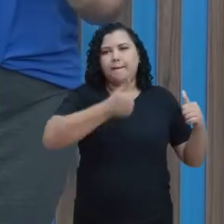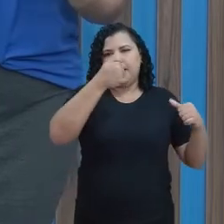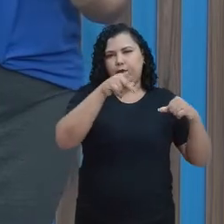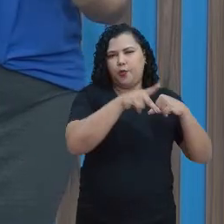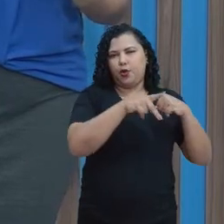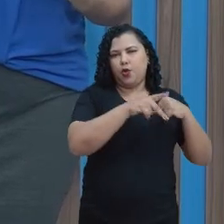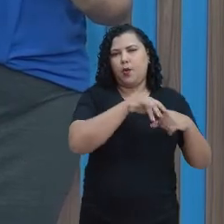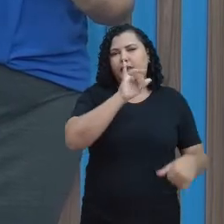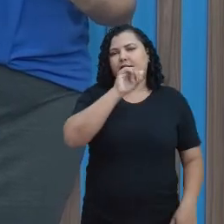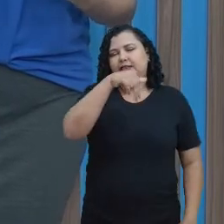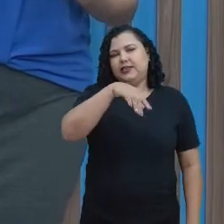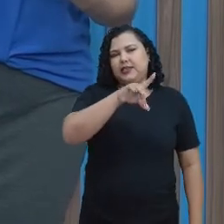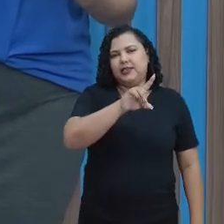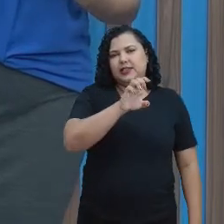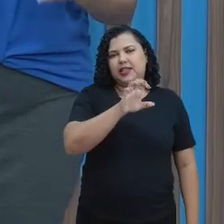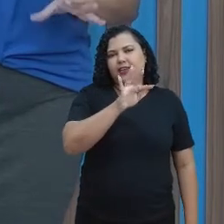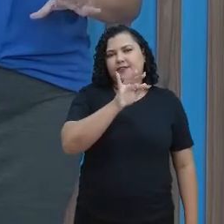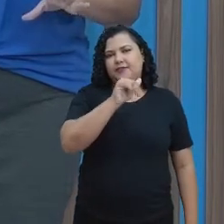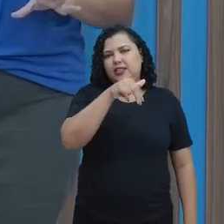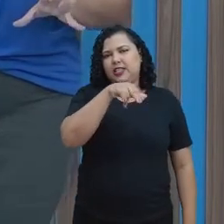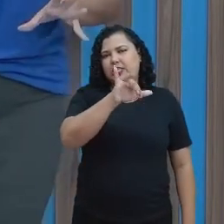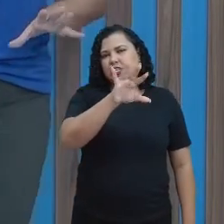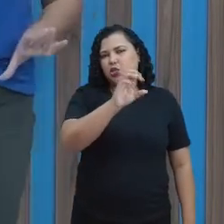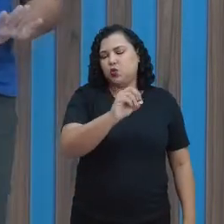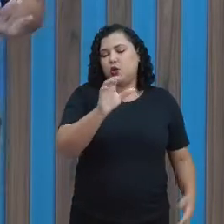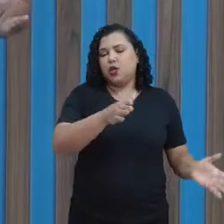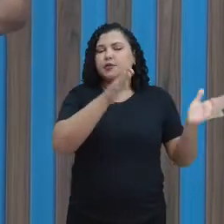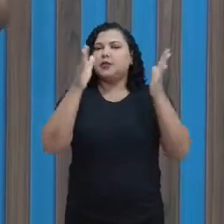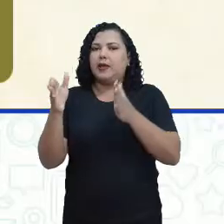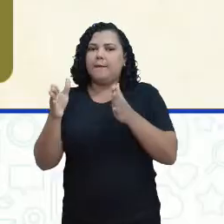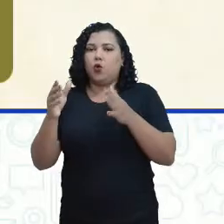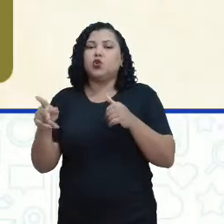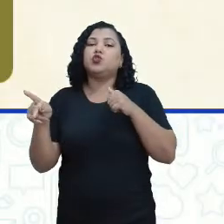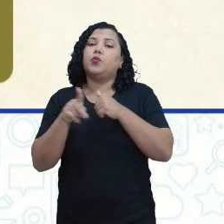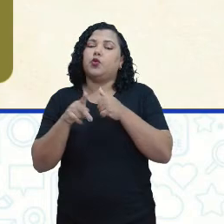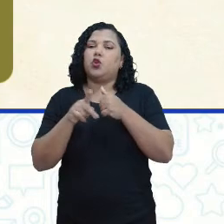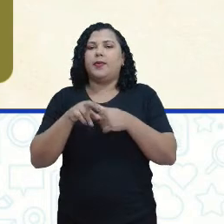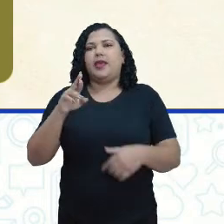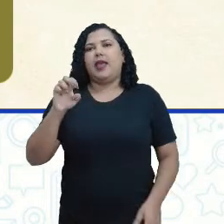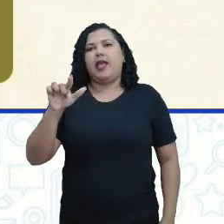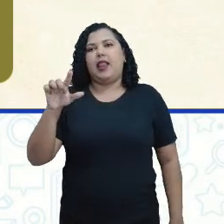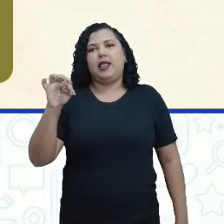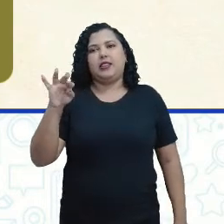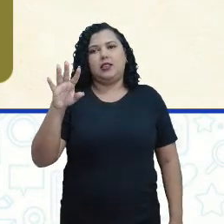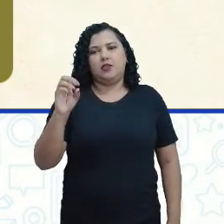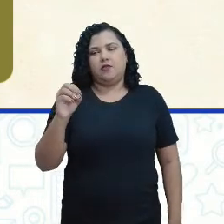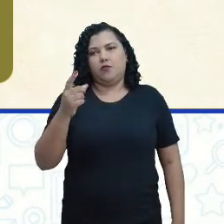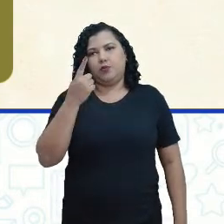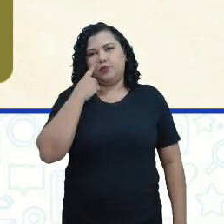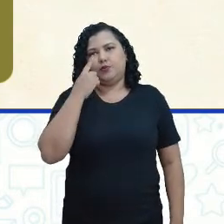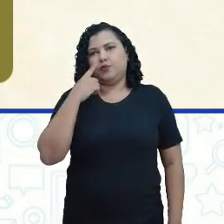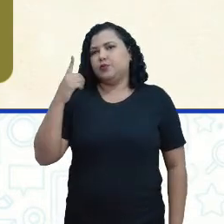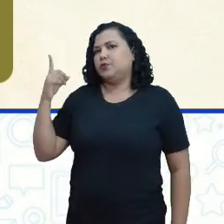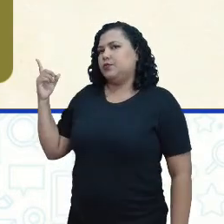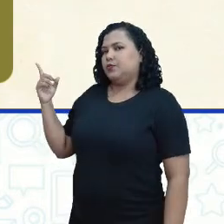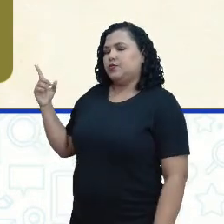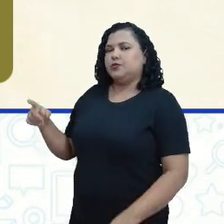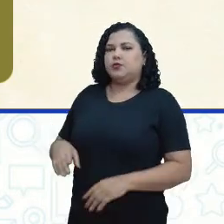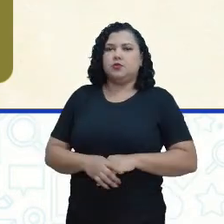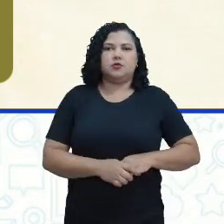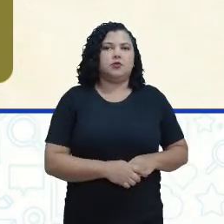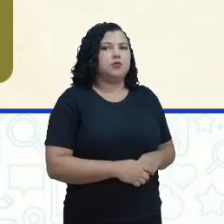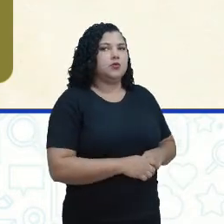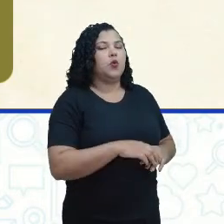associação de pronomes, digamos assim. Então, vamos ver na tela, porque esse fundo verde realmente acho que foi um pouco escuro. O pronome